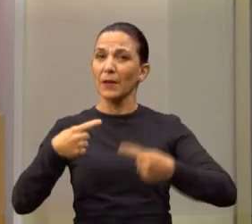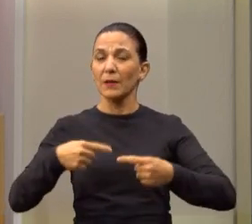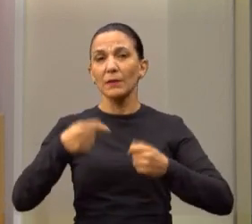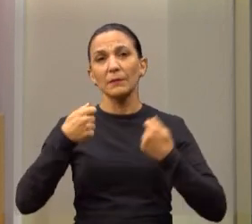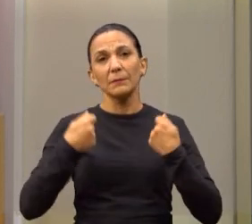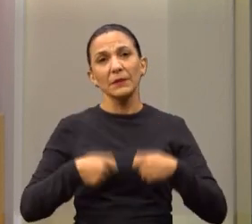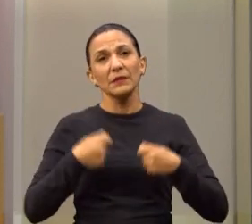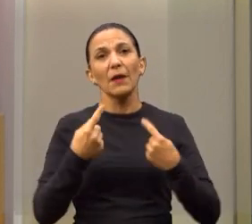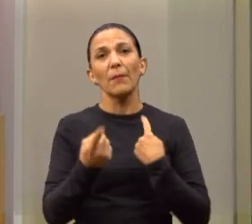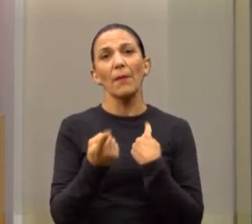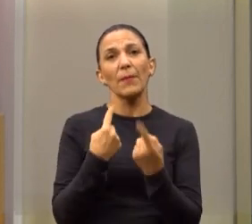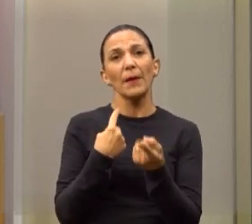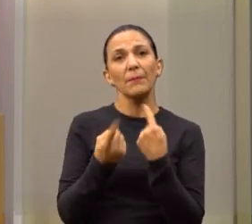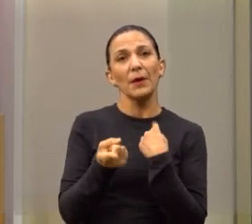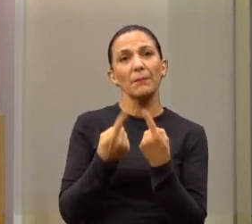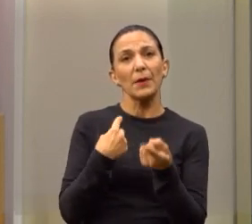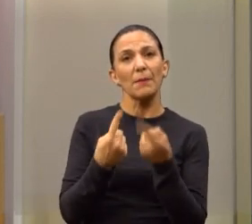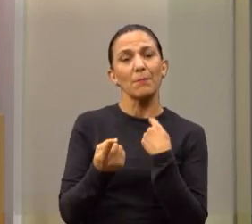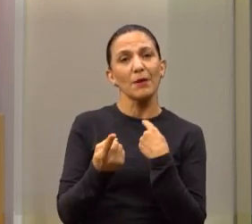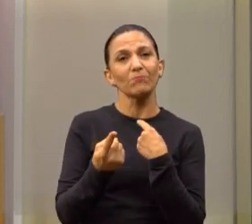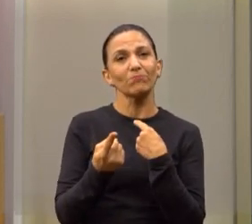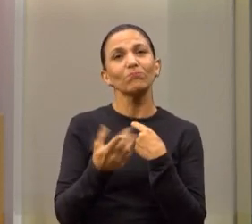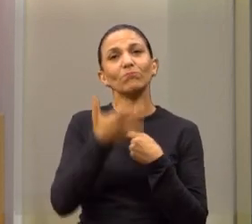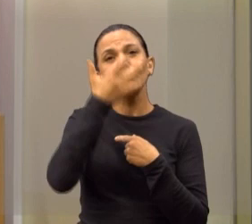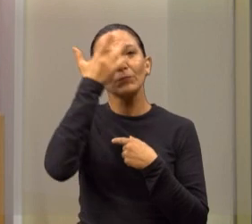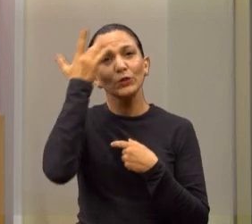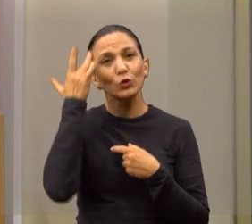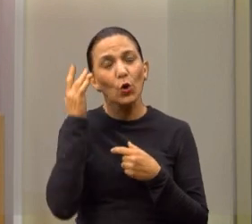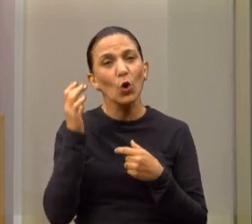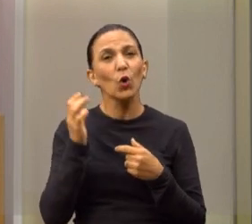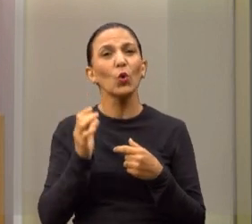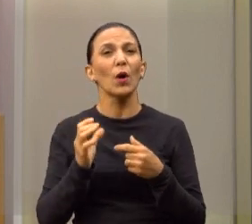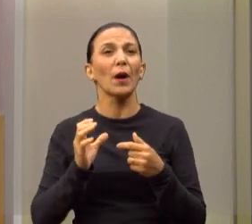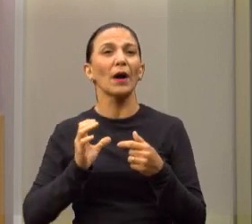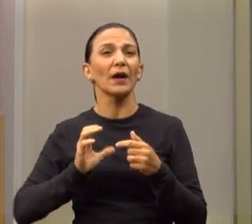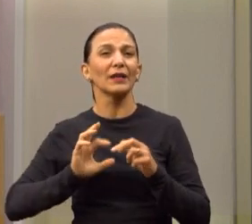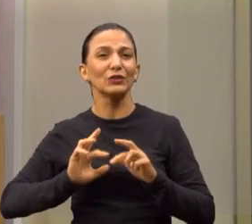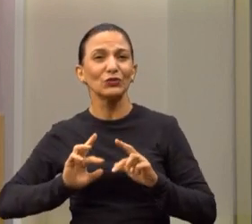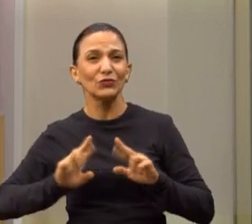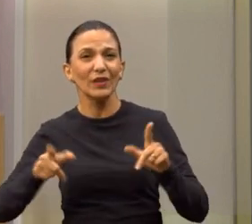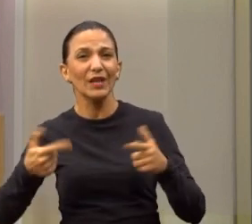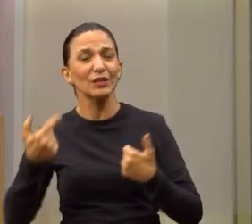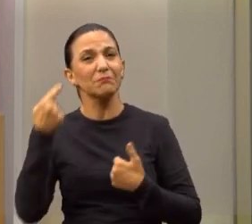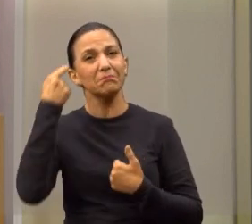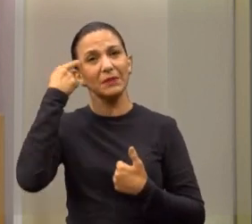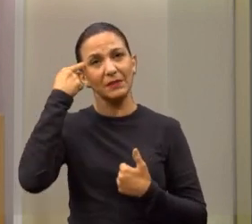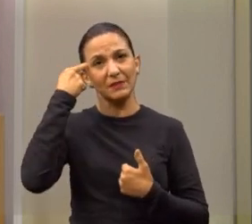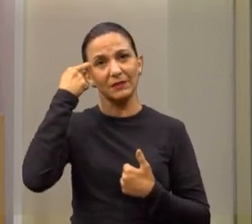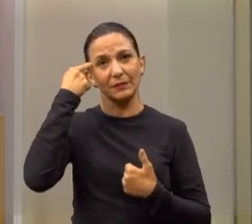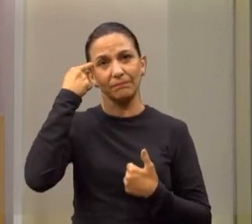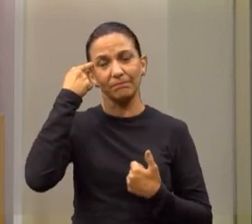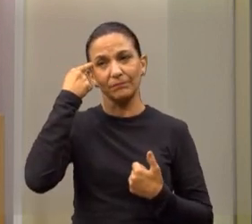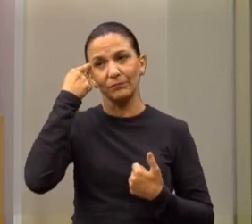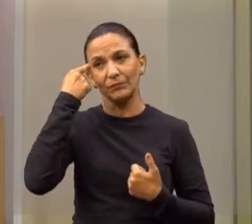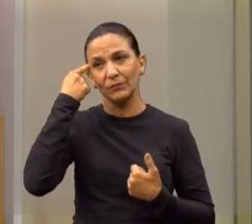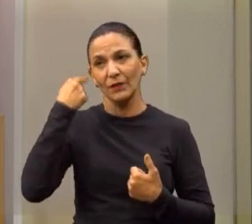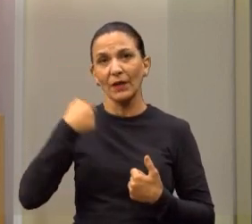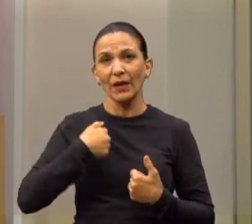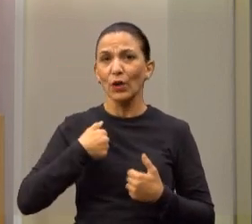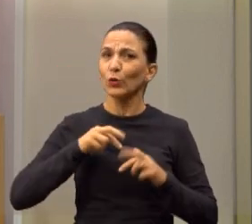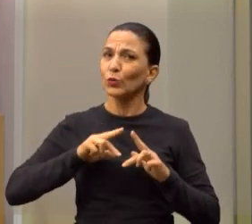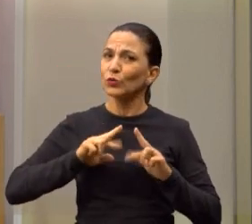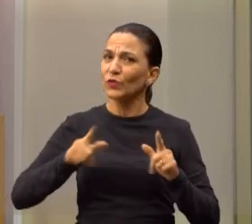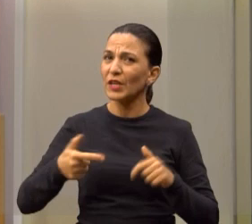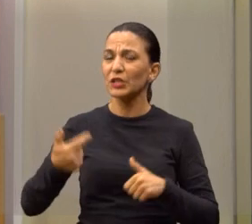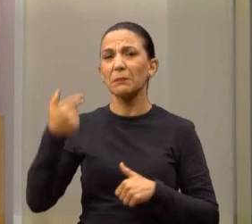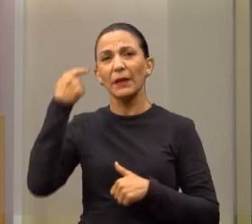fundamental dialogar com aqueles que nós divergimos. Eu aprendi que eu preciso dialogar com aquele que eu tenho